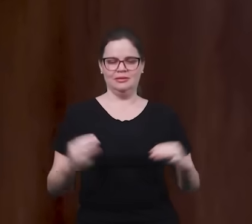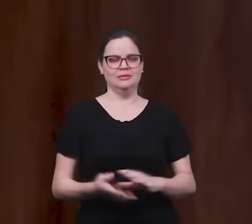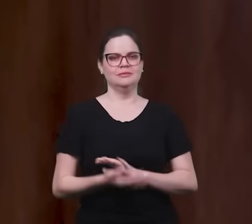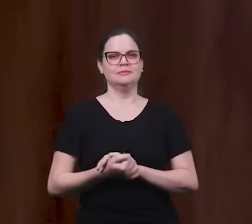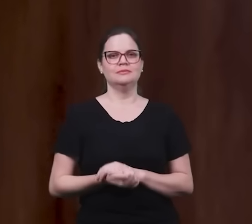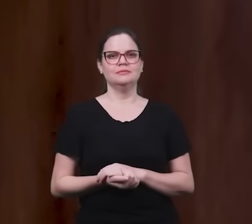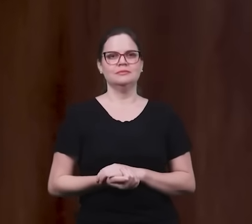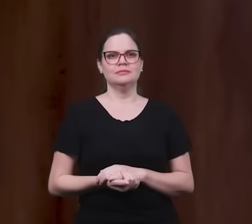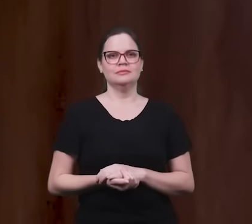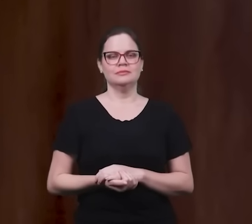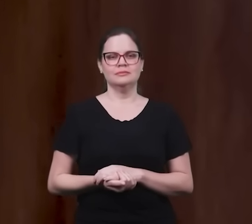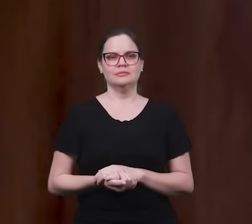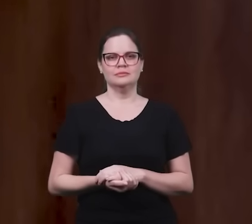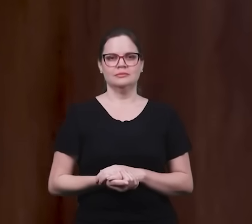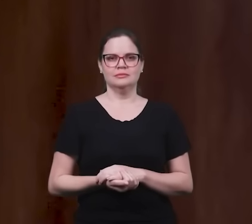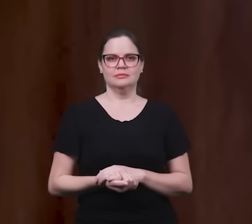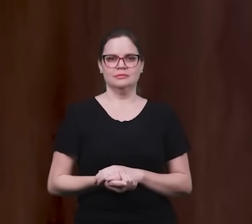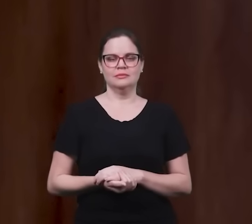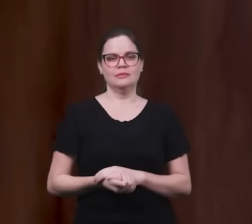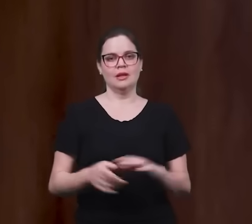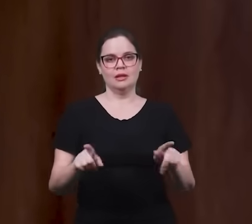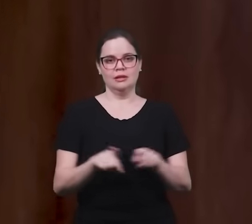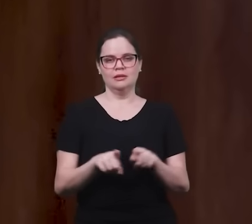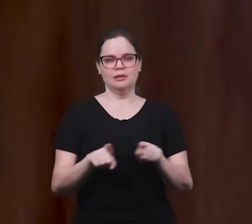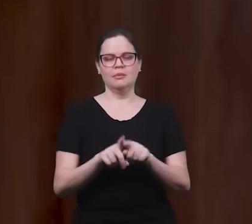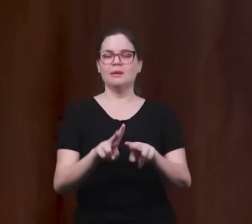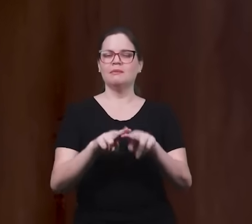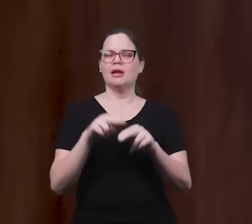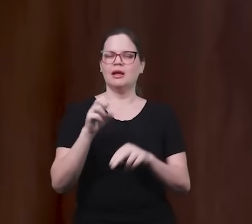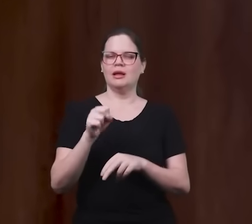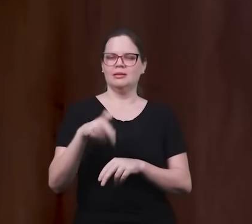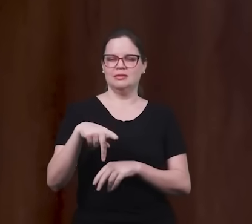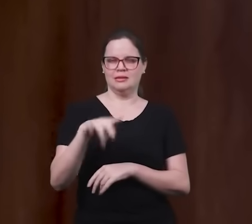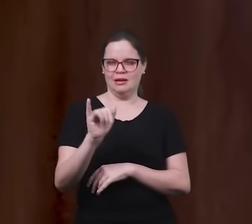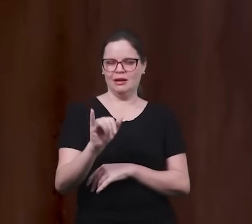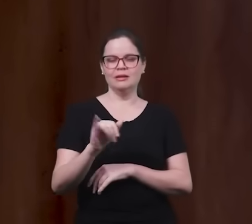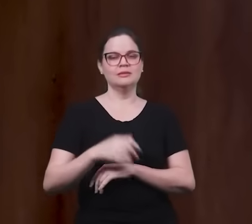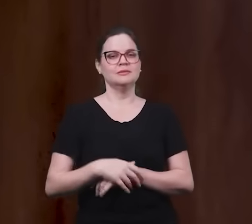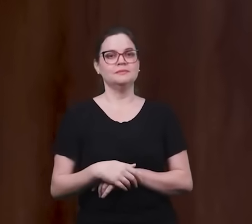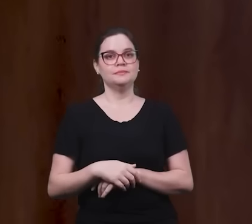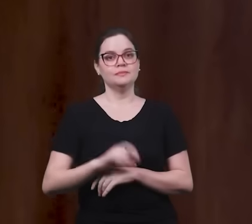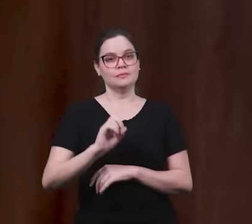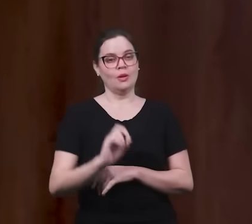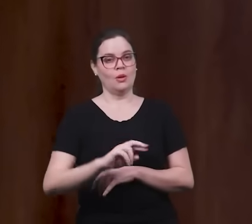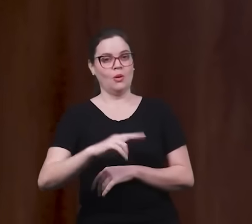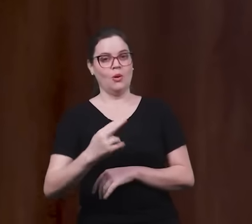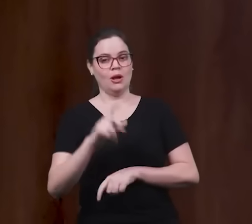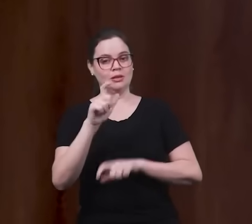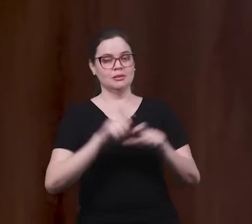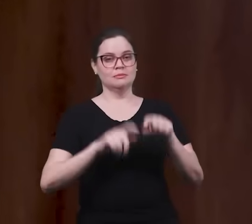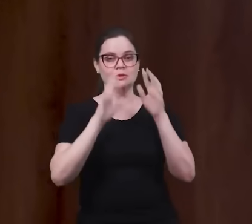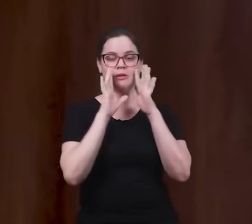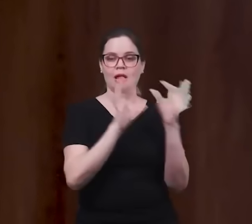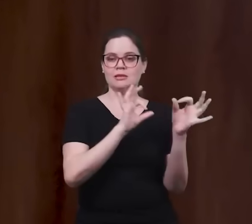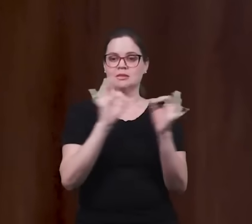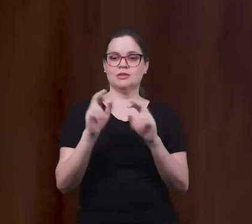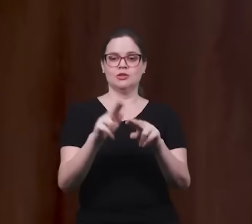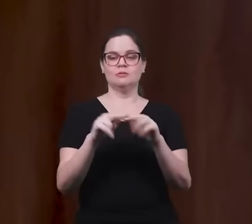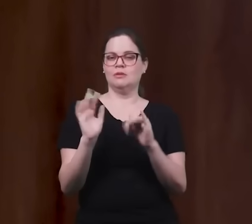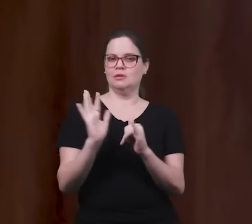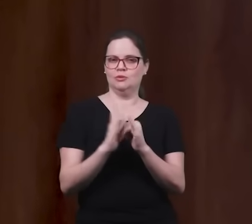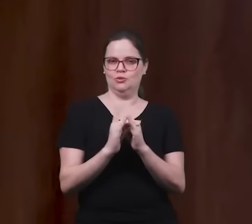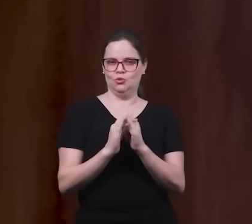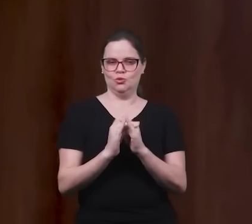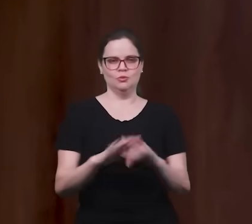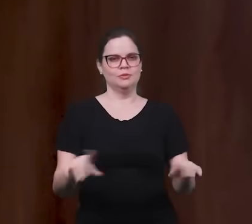TV, canal da TV aberta, ou então pela Sky, ou mesmo aqueles que nos veem pelas nossas plataformas,